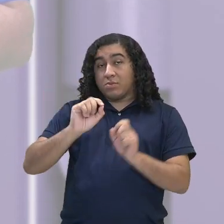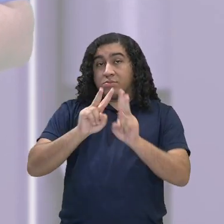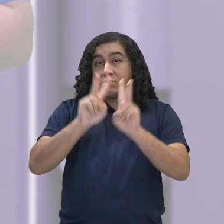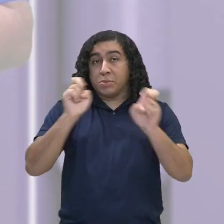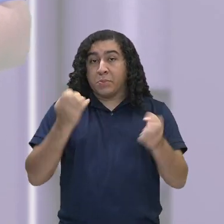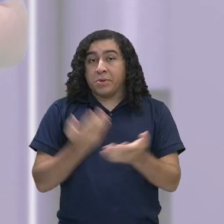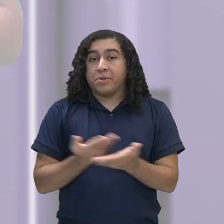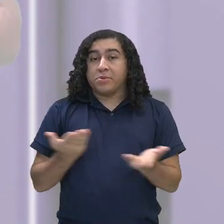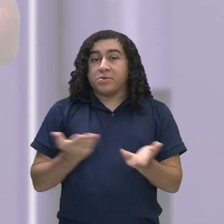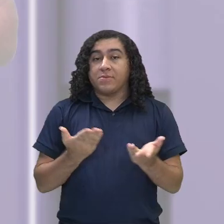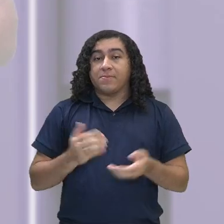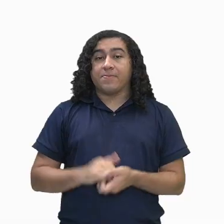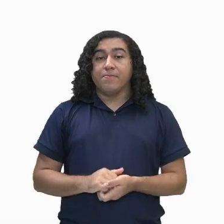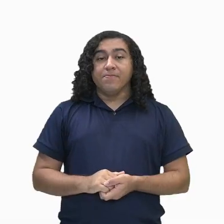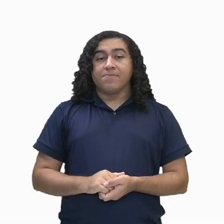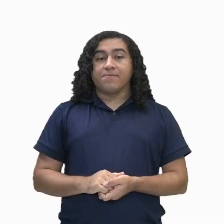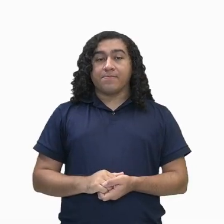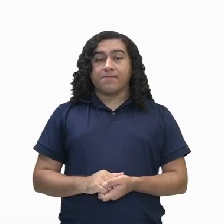de hoje.